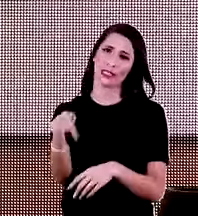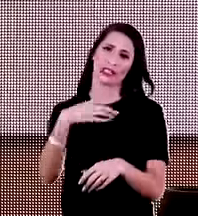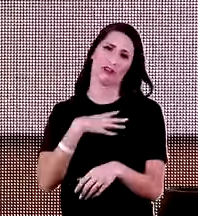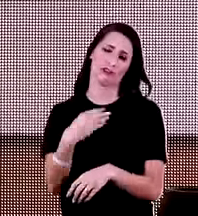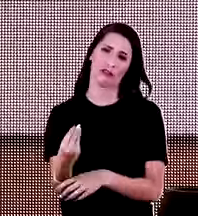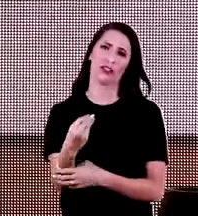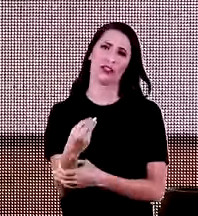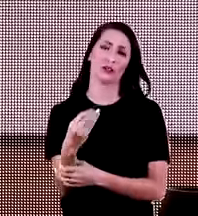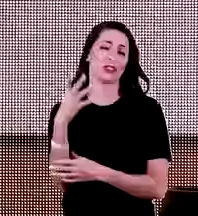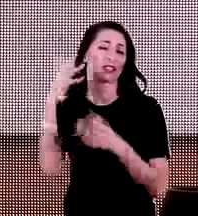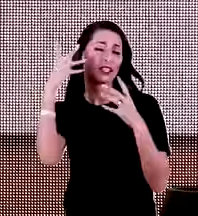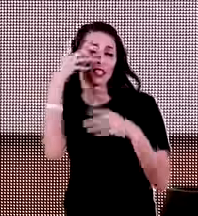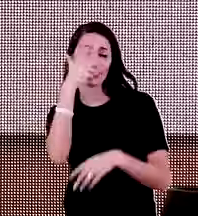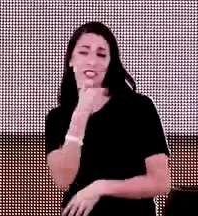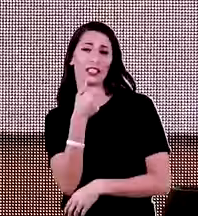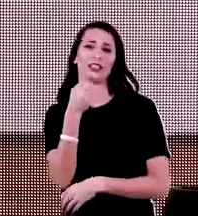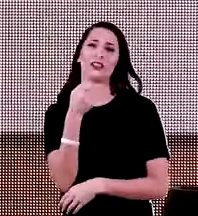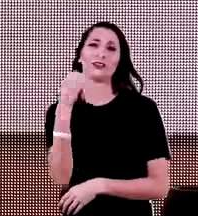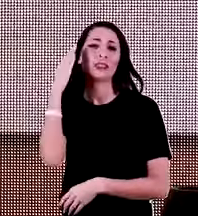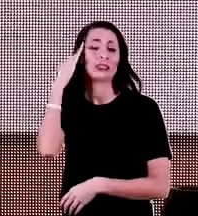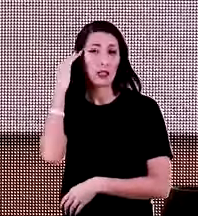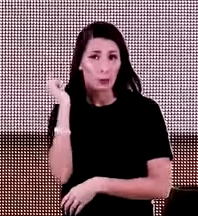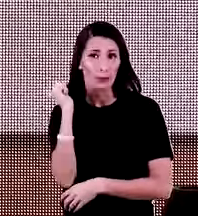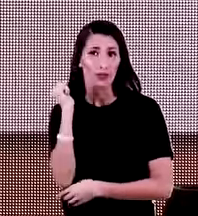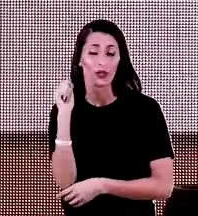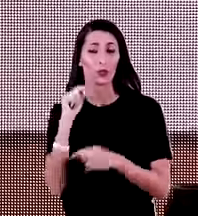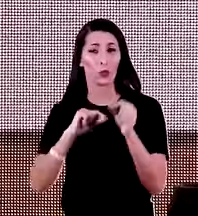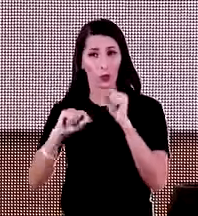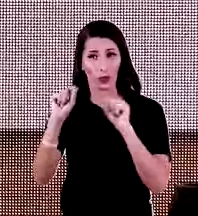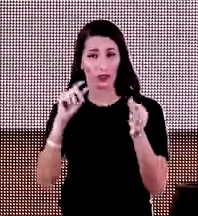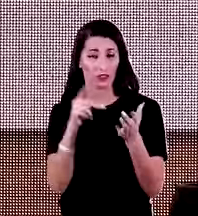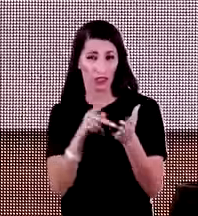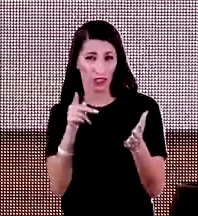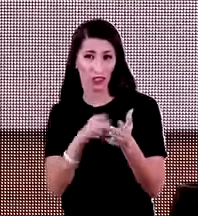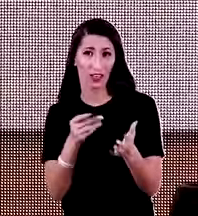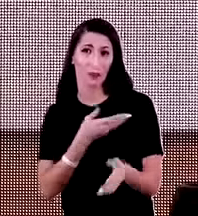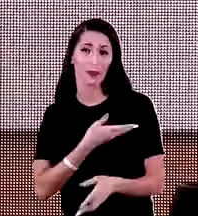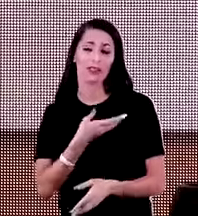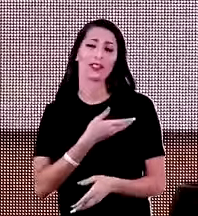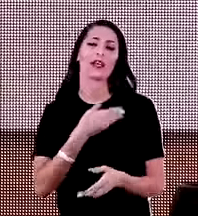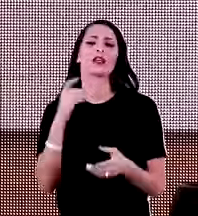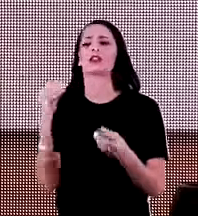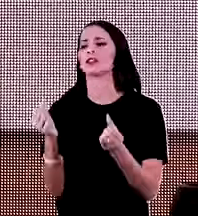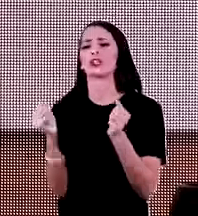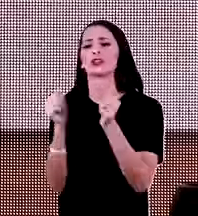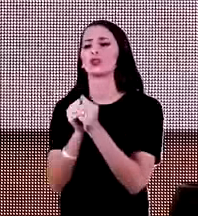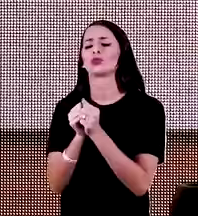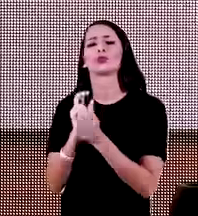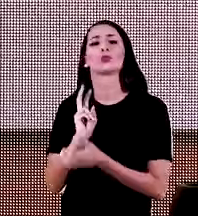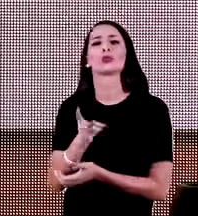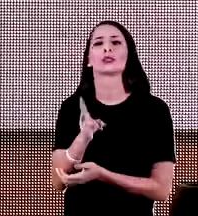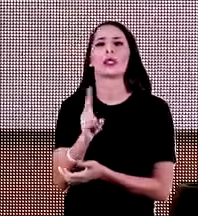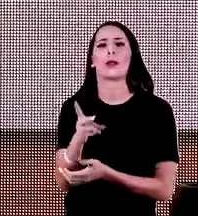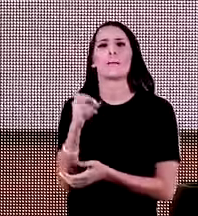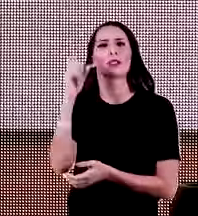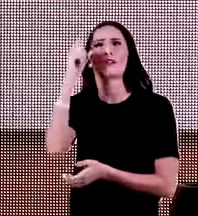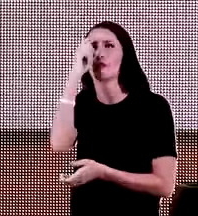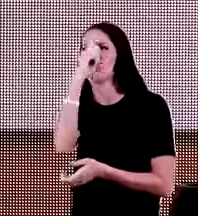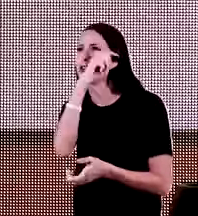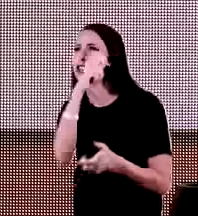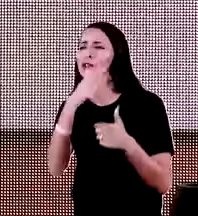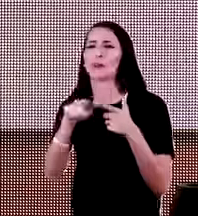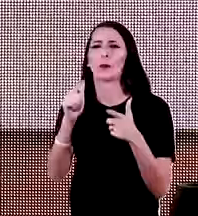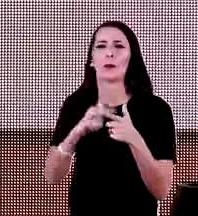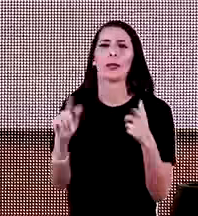mais linda é saber que a verdadeira amizade é aquela que está com a gente quando tudo está ruim, mas está com a gente quando tudo está